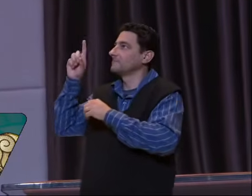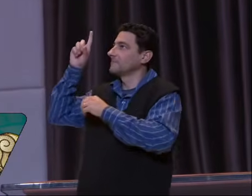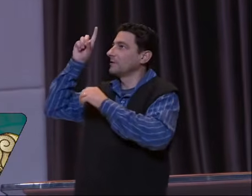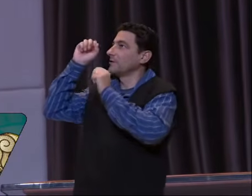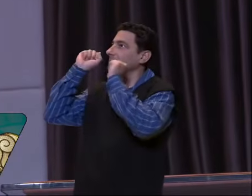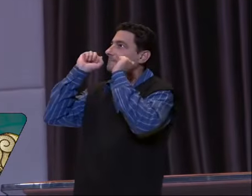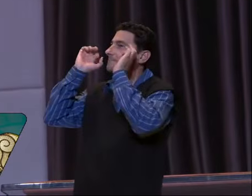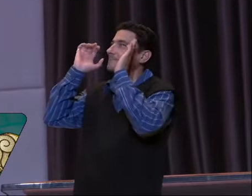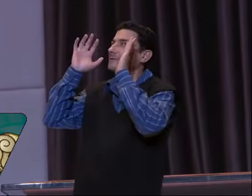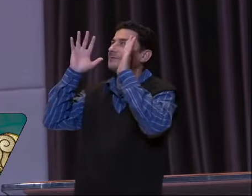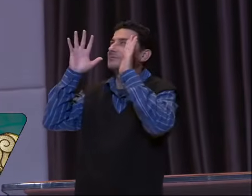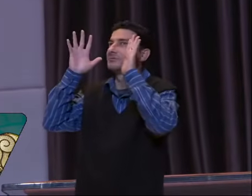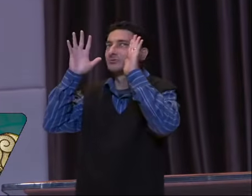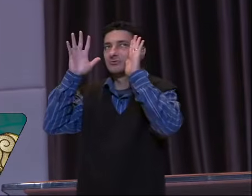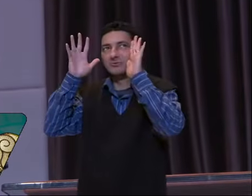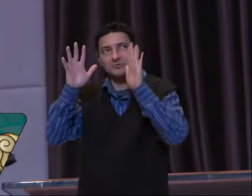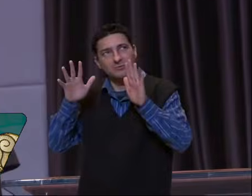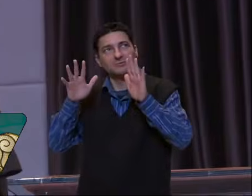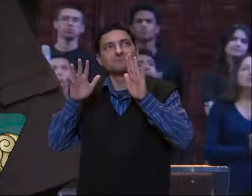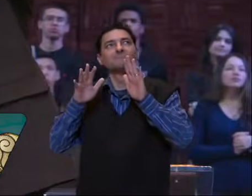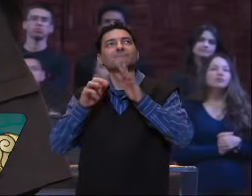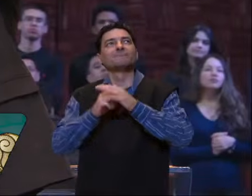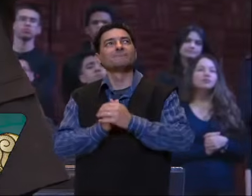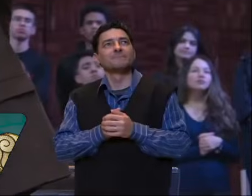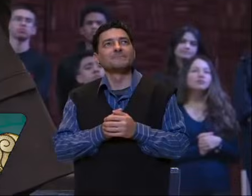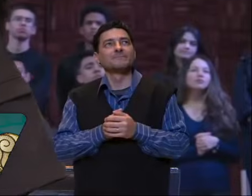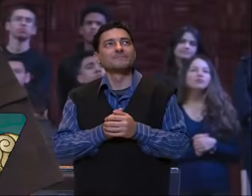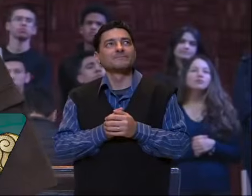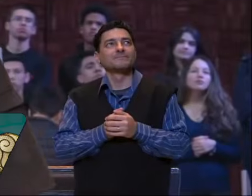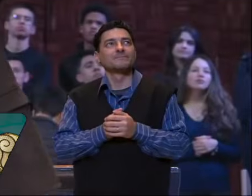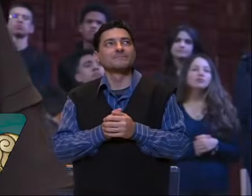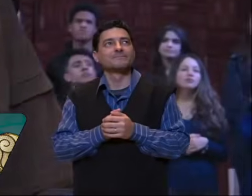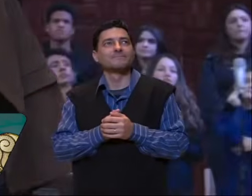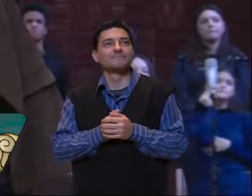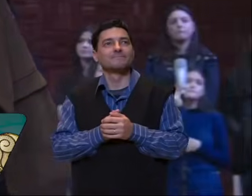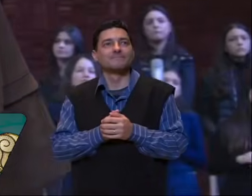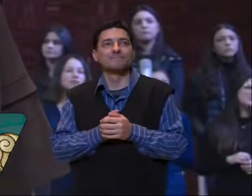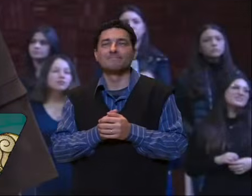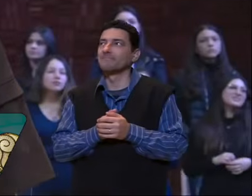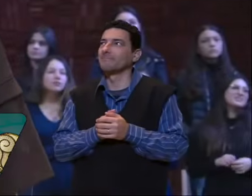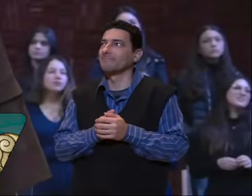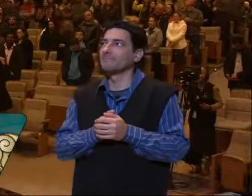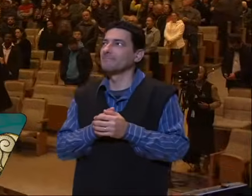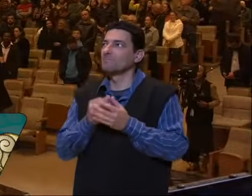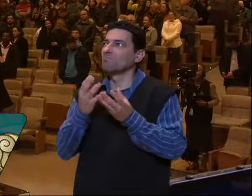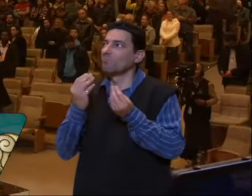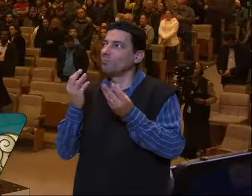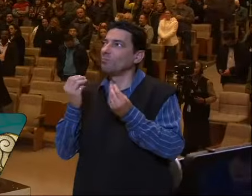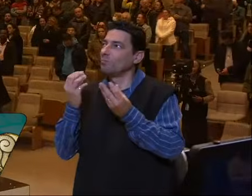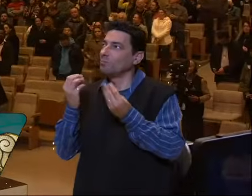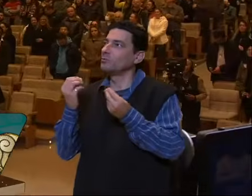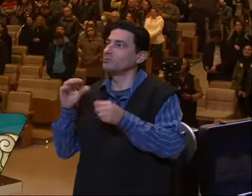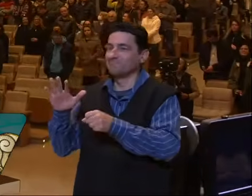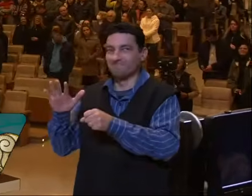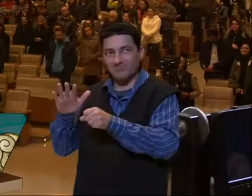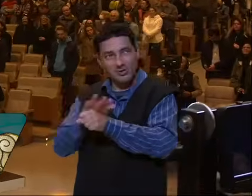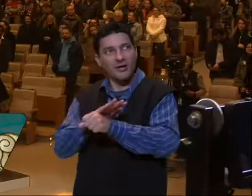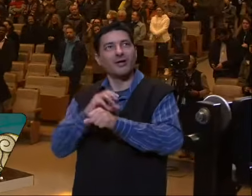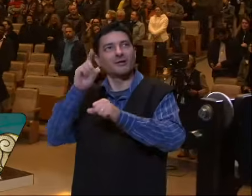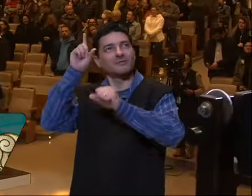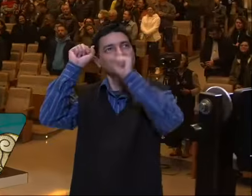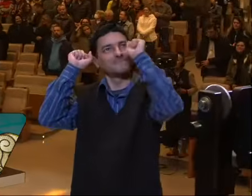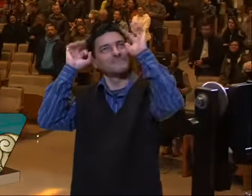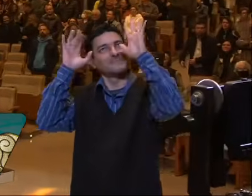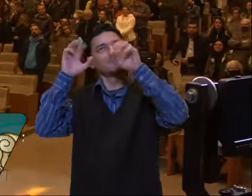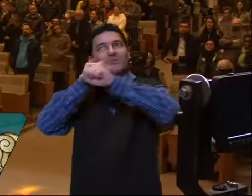atrás. Lá na galeria, Deus te abençoe, jovem. Deus te abençoe, querido. Deus te abençoe, Deus te abençoe, Deus te abençoe. Ei, quanta gente,